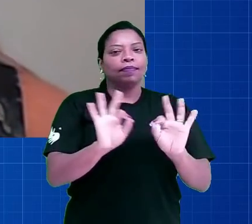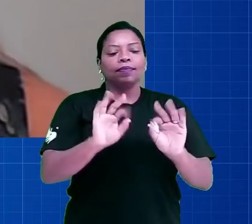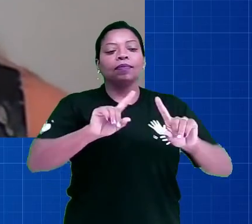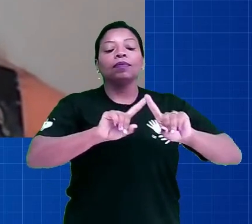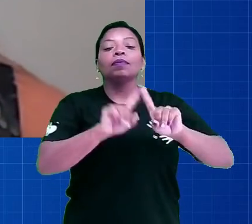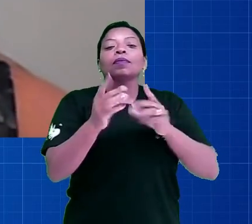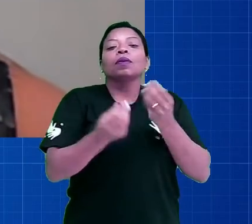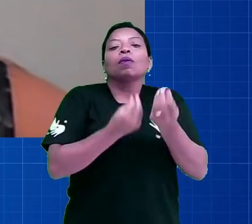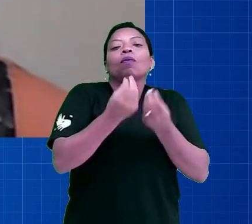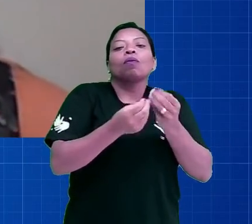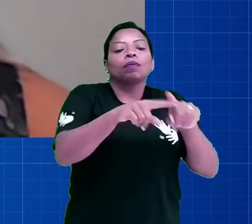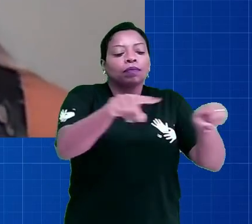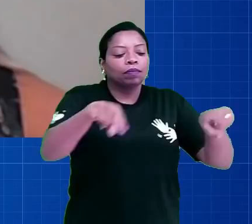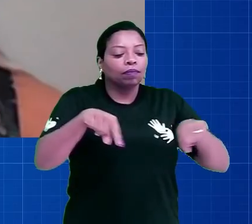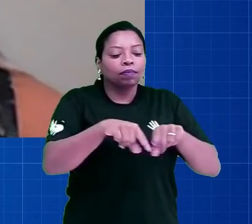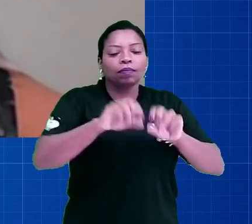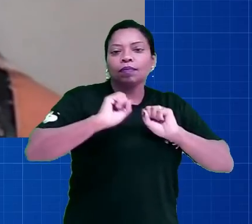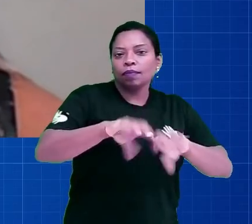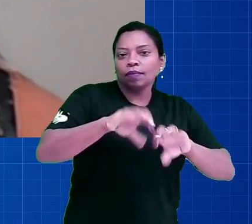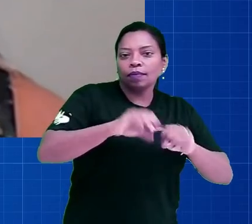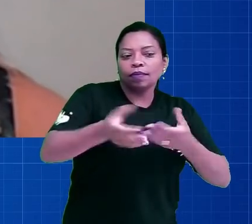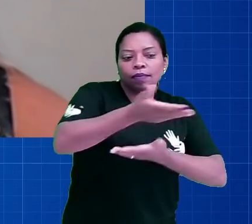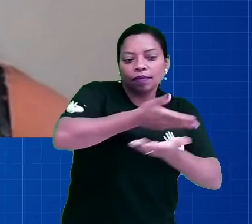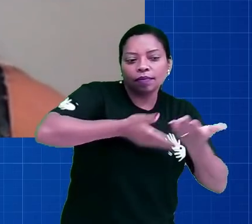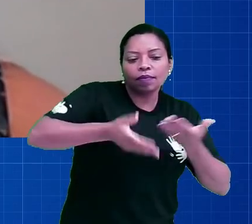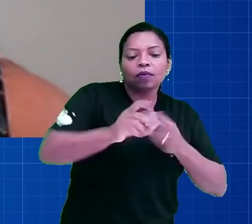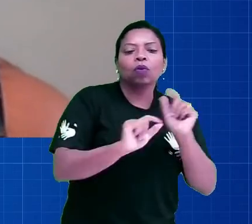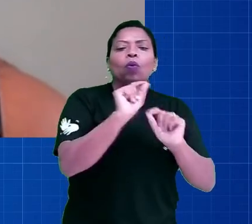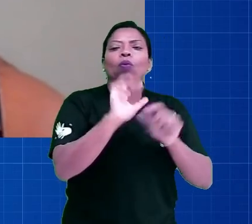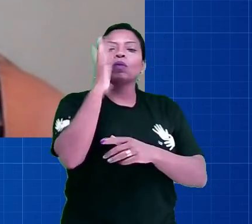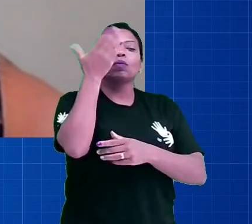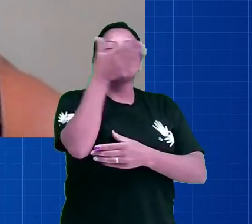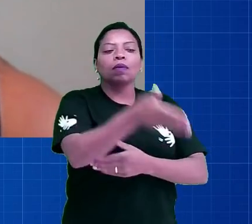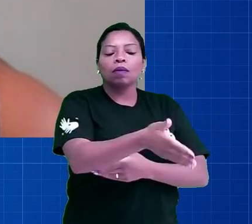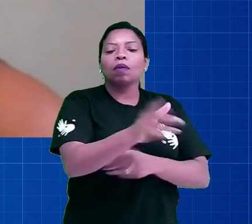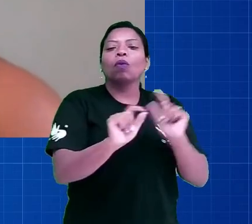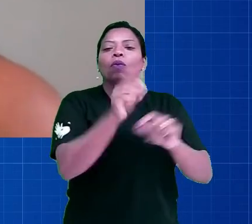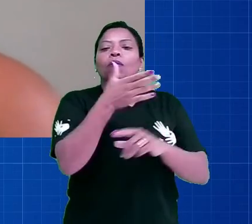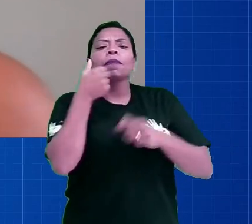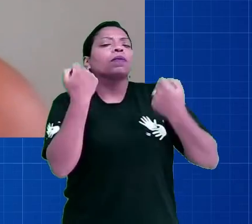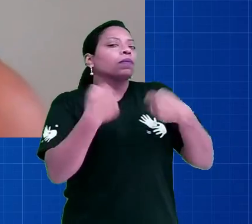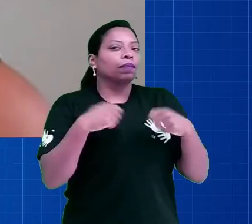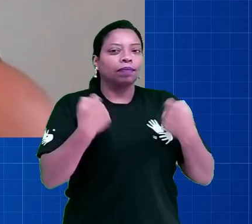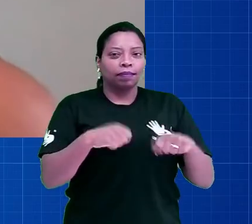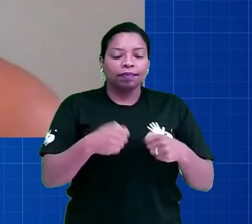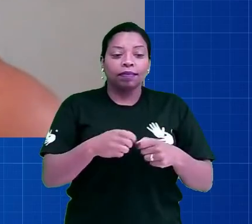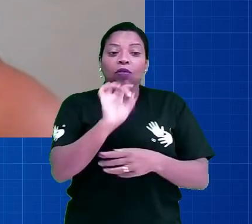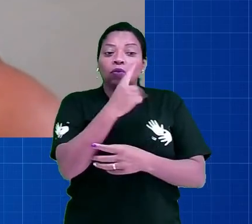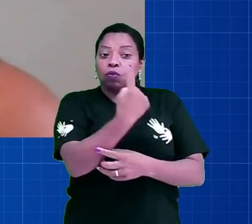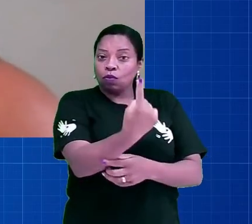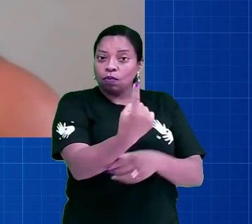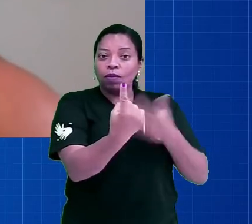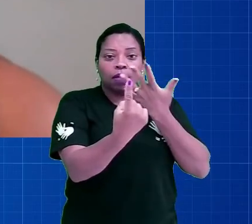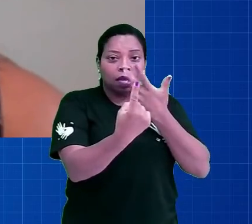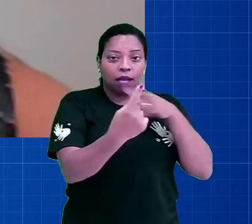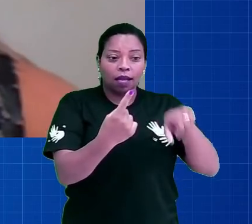lá observar a dinâmica de sala de aula, o que está acontecendo ali, o que precisa ser